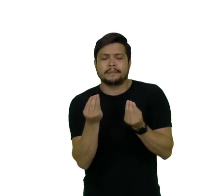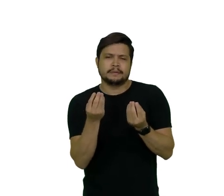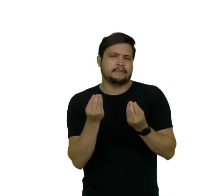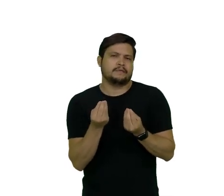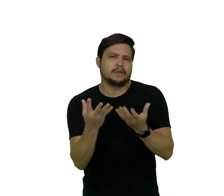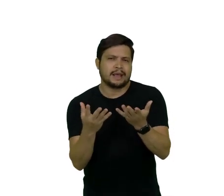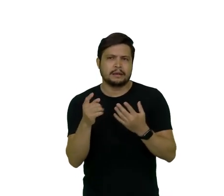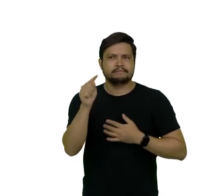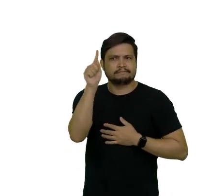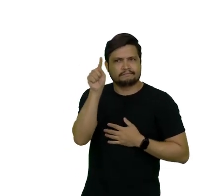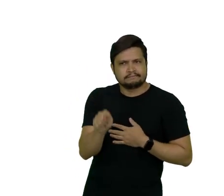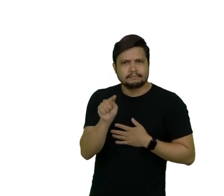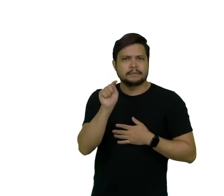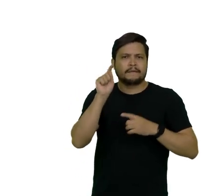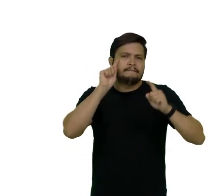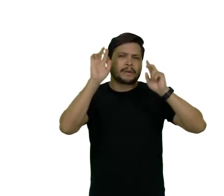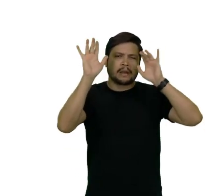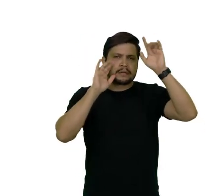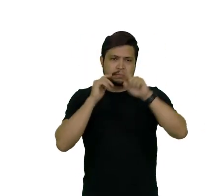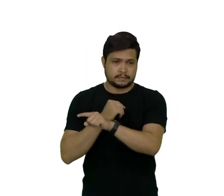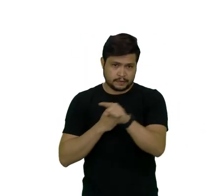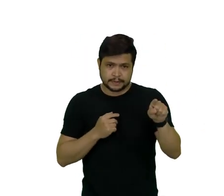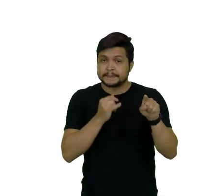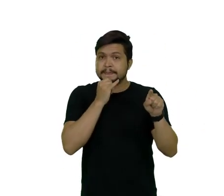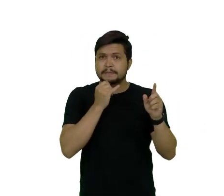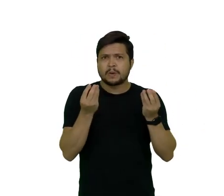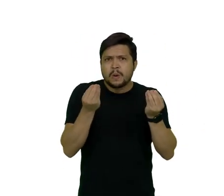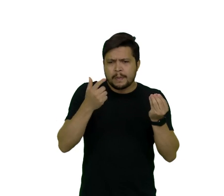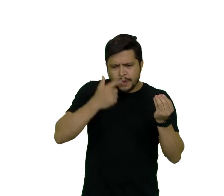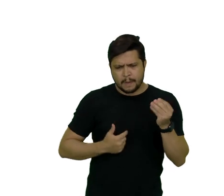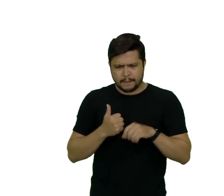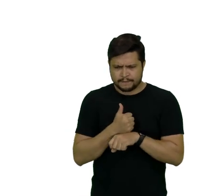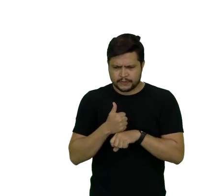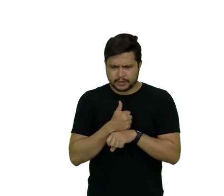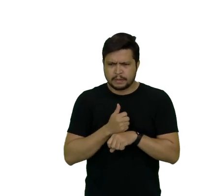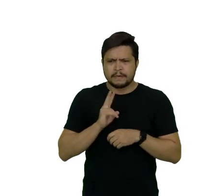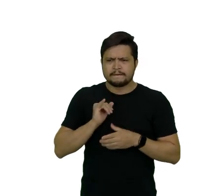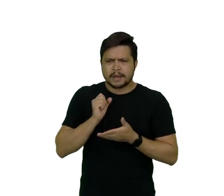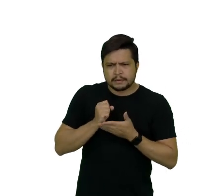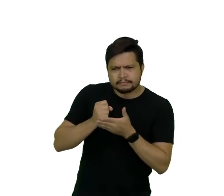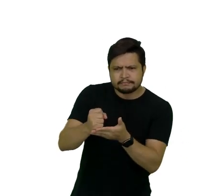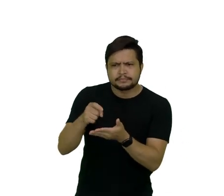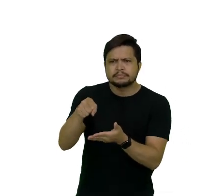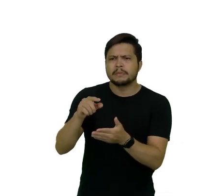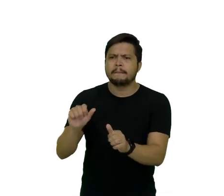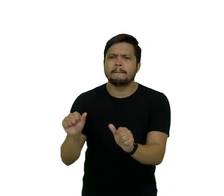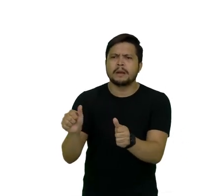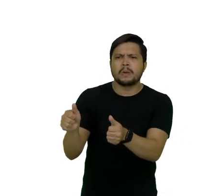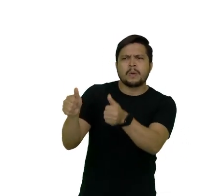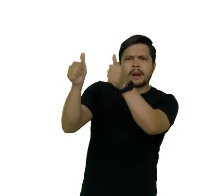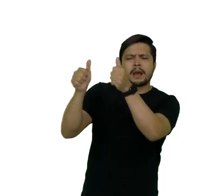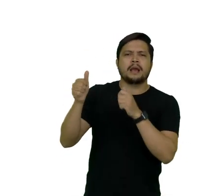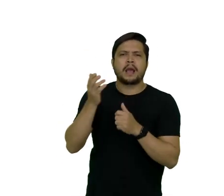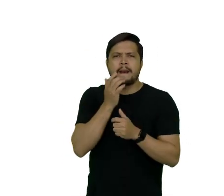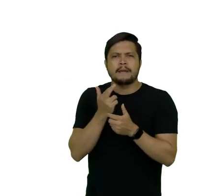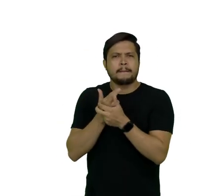que a zootecnia, aí é uma provocação que eu vou fazer já para todo mundo aqui. Como é que a gente, sendo zootecnista, pode contribuir